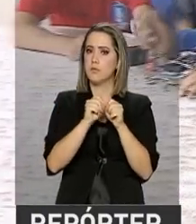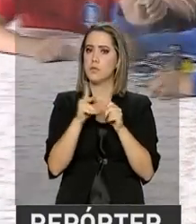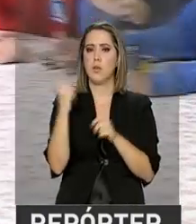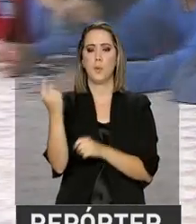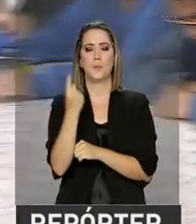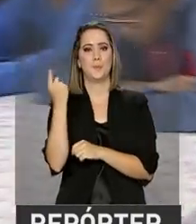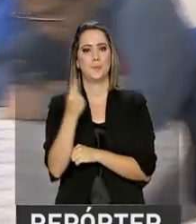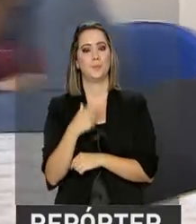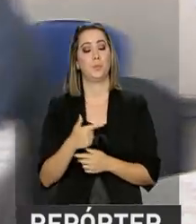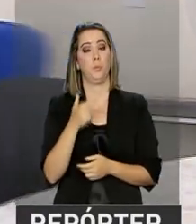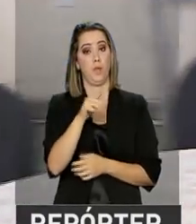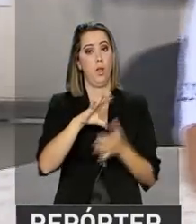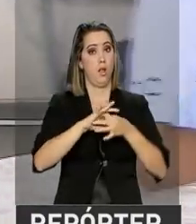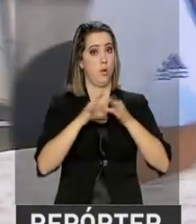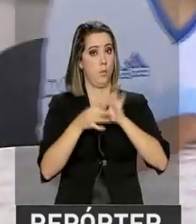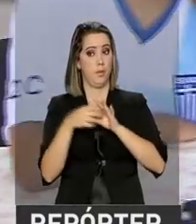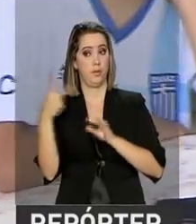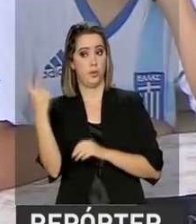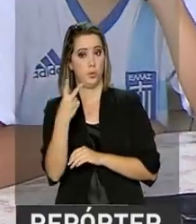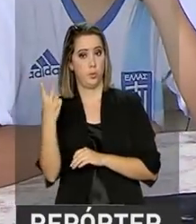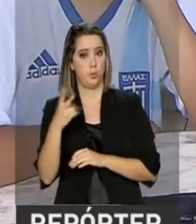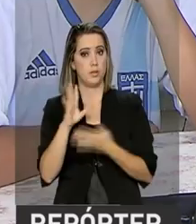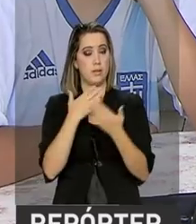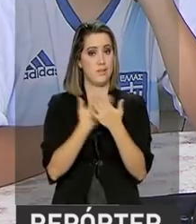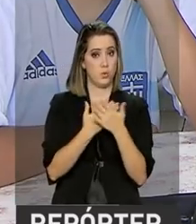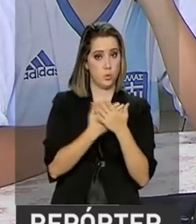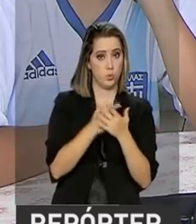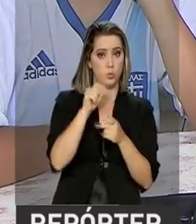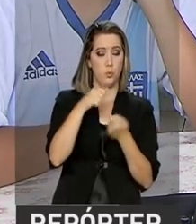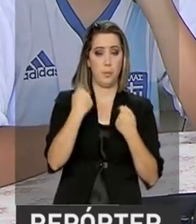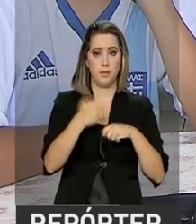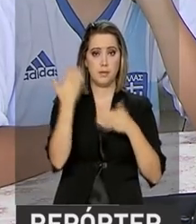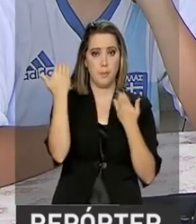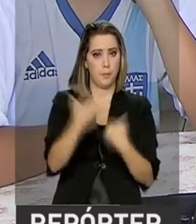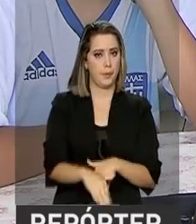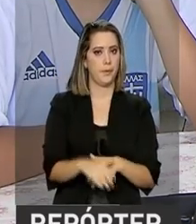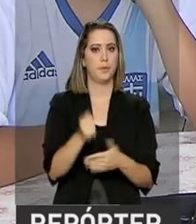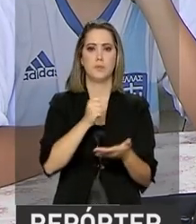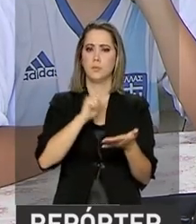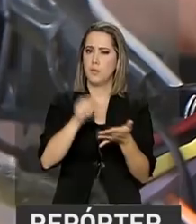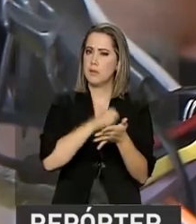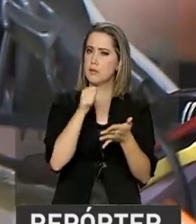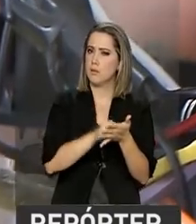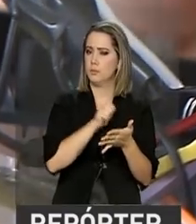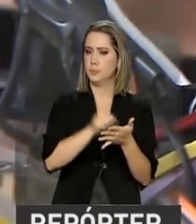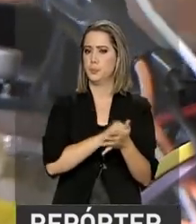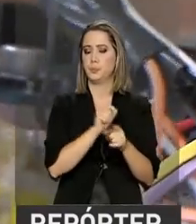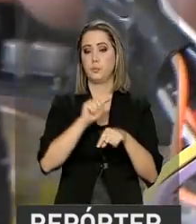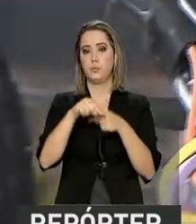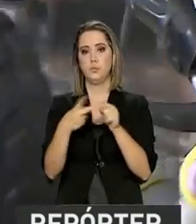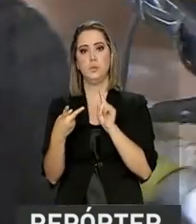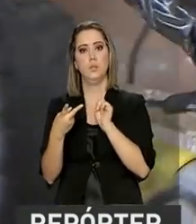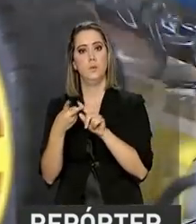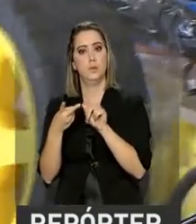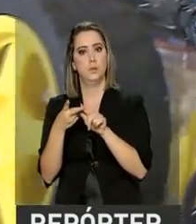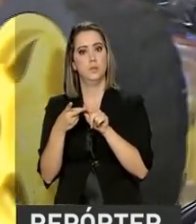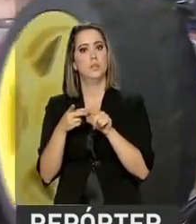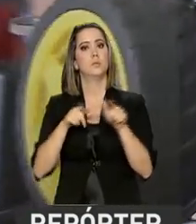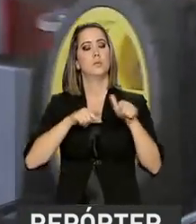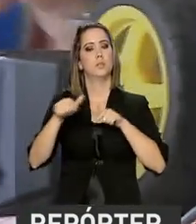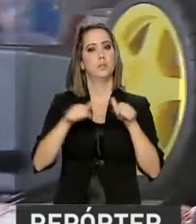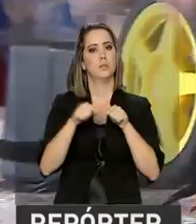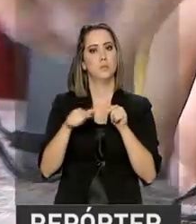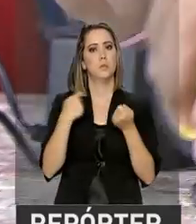duas modalidades. Na teórica, os estudantes fazem uma prova escrita sobre a robótica. Na modalidade prática,